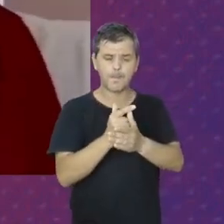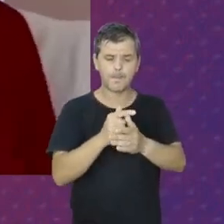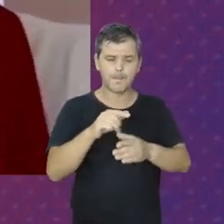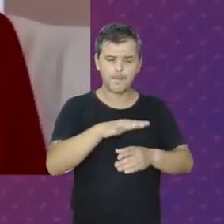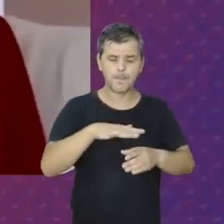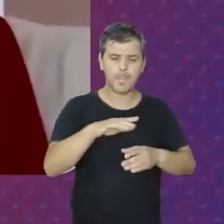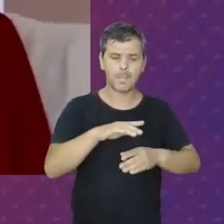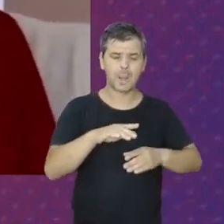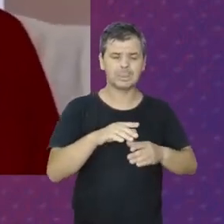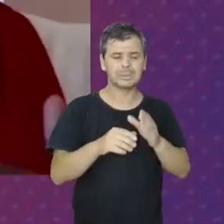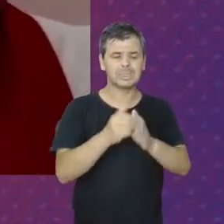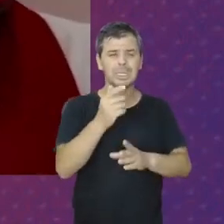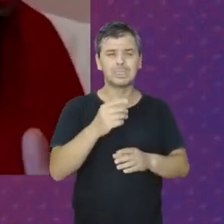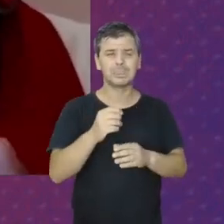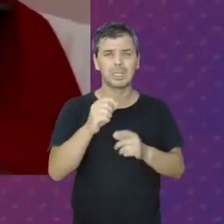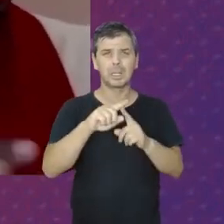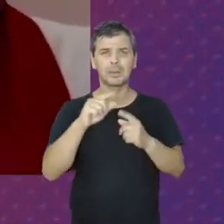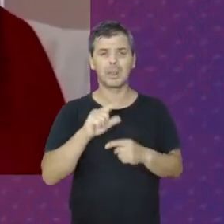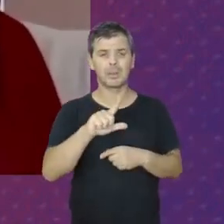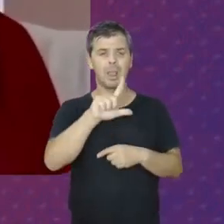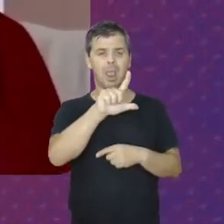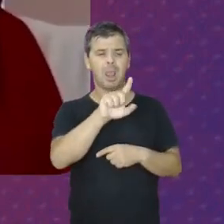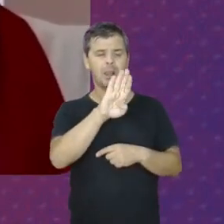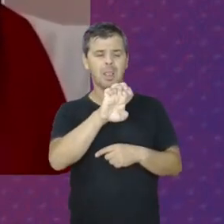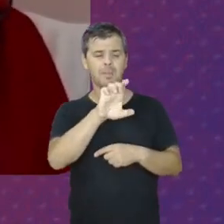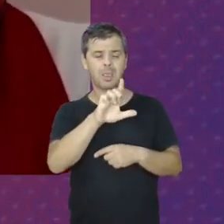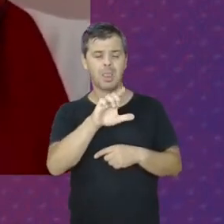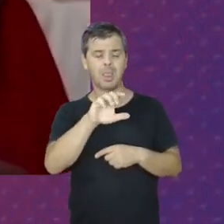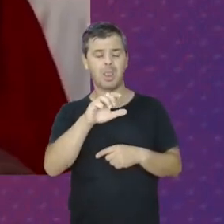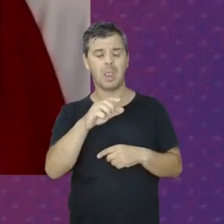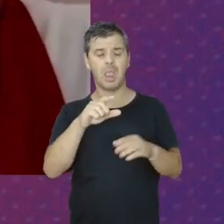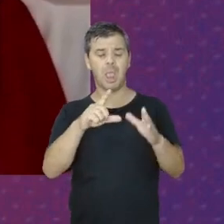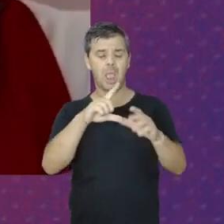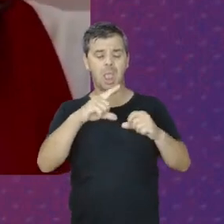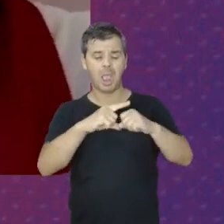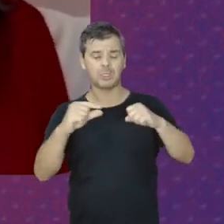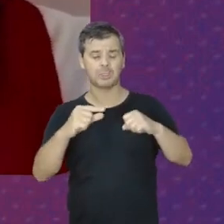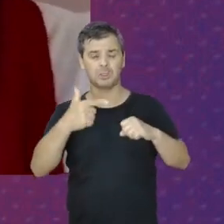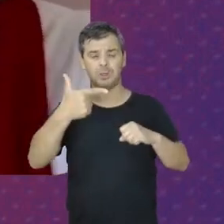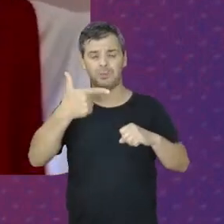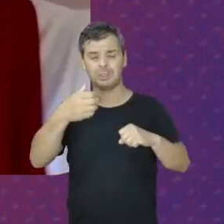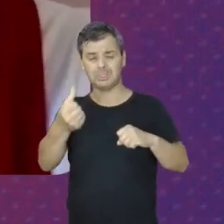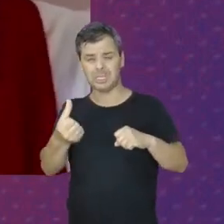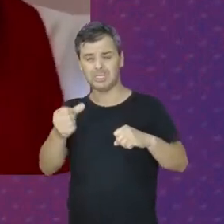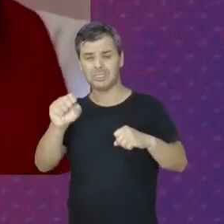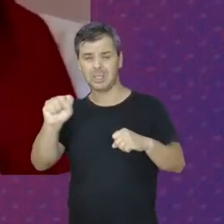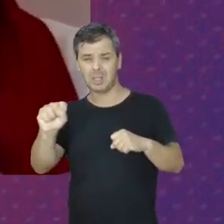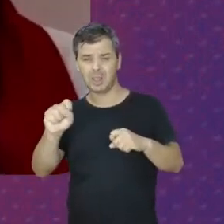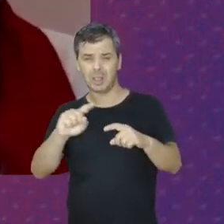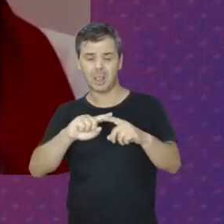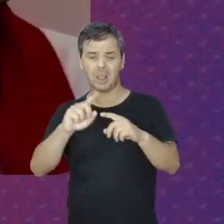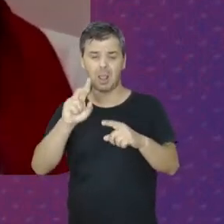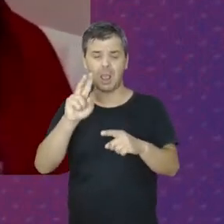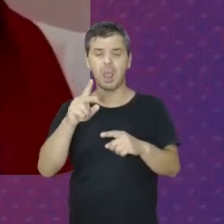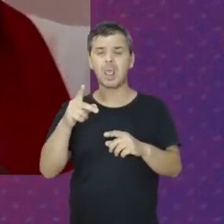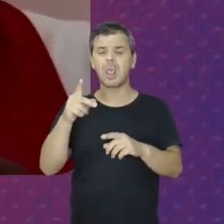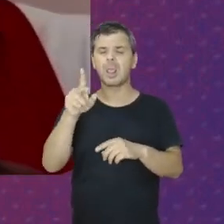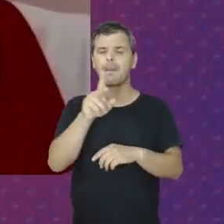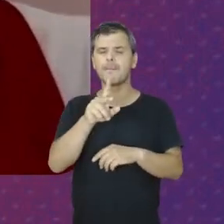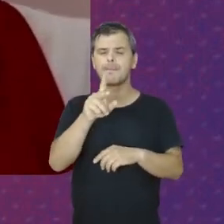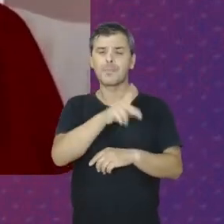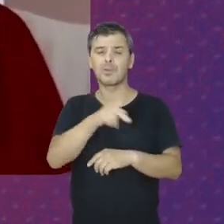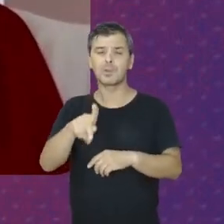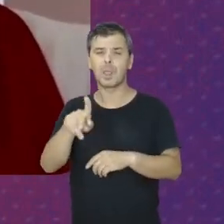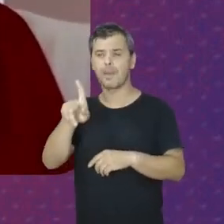que é a LDB, no seu artigo 26A, nós dissemos ali, com aquele parecer da professora Petronília,